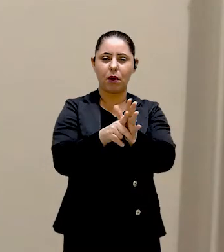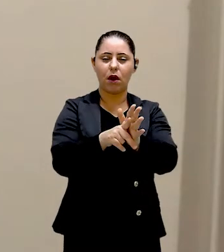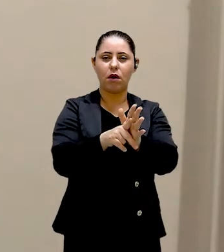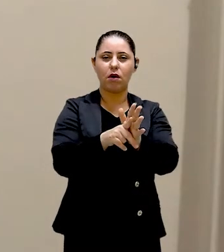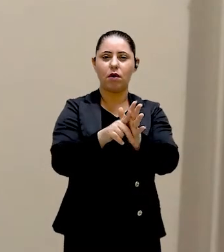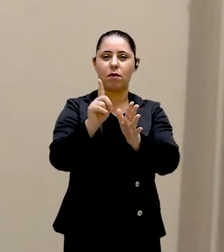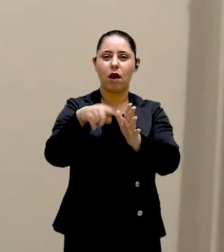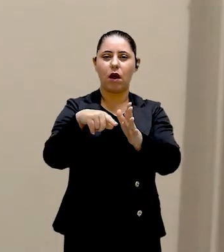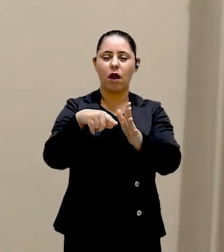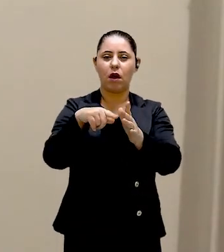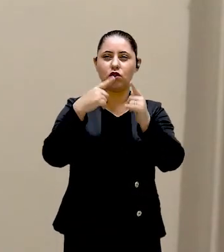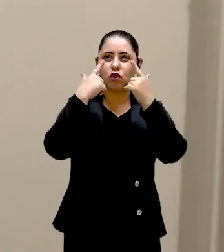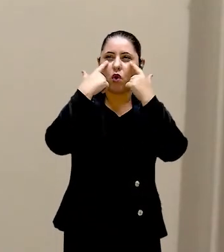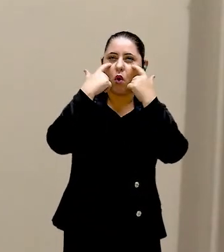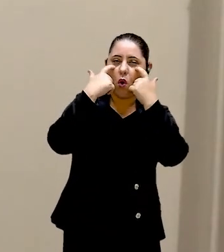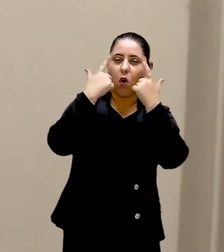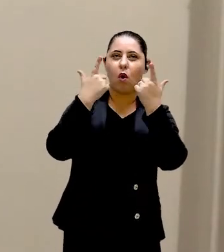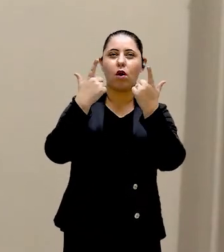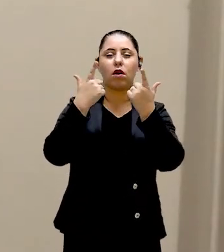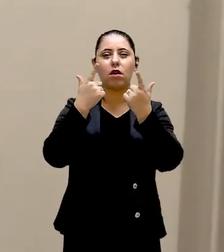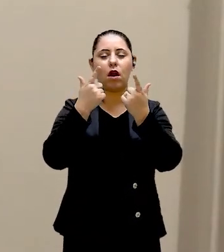córnea, de